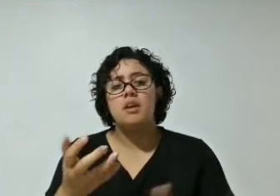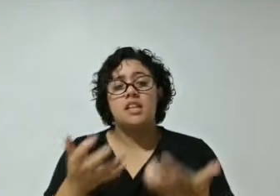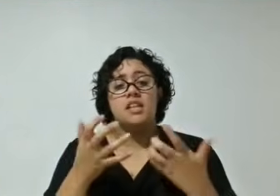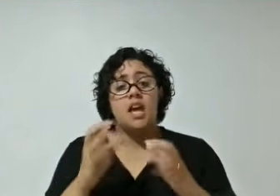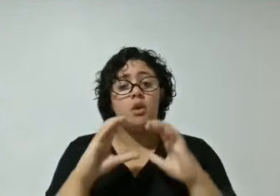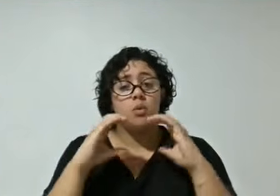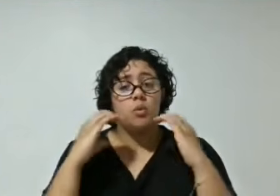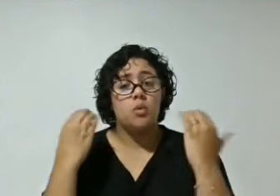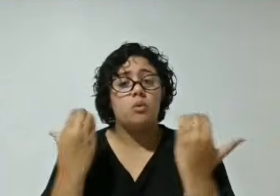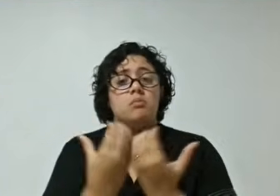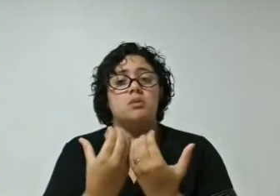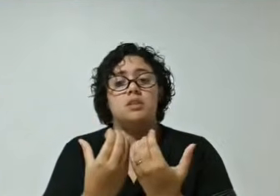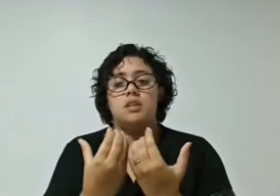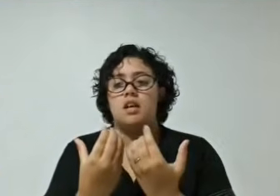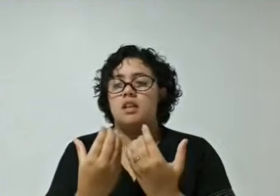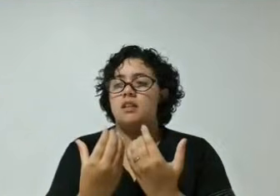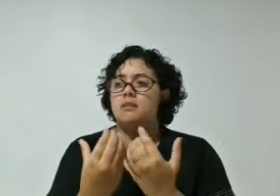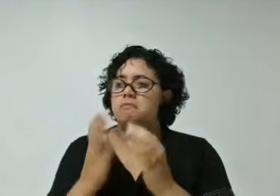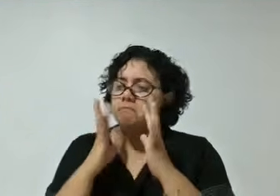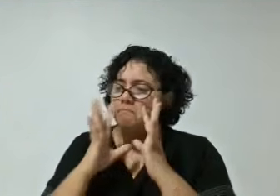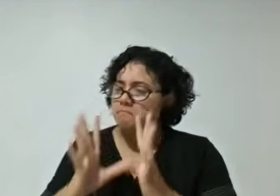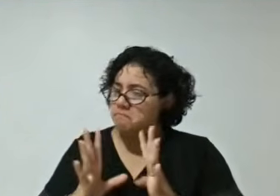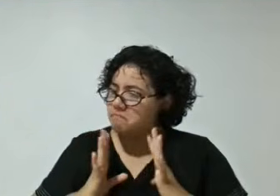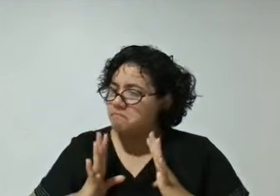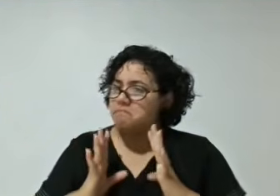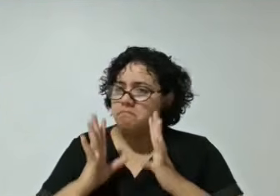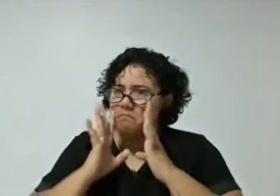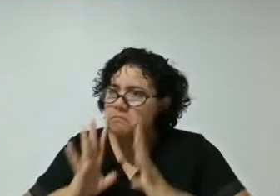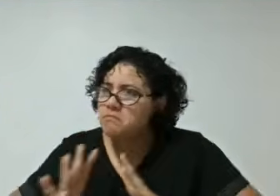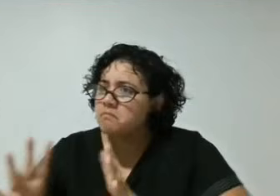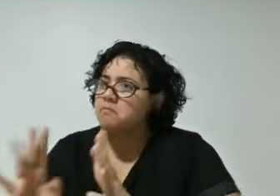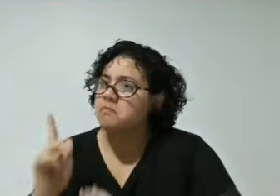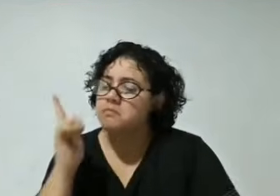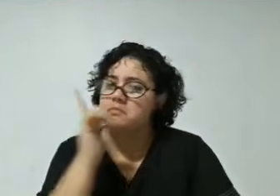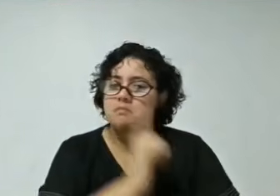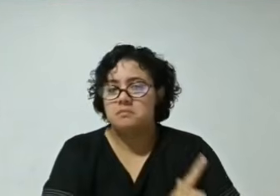e fosse atendida da melhor forma possível.